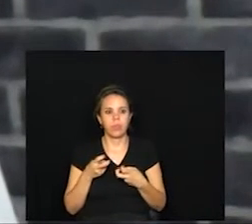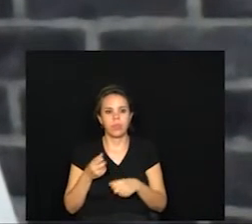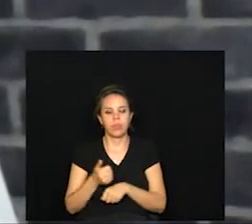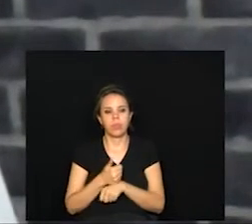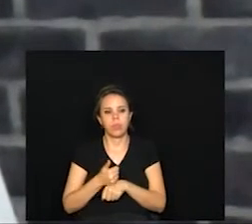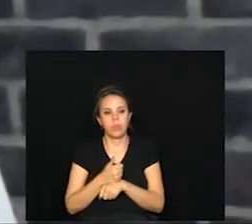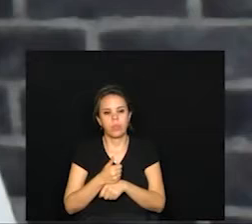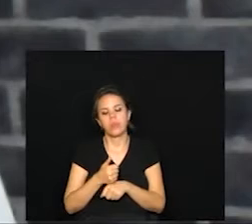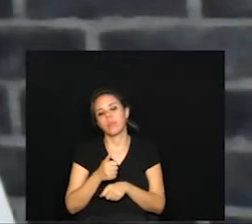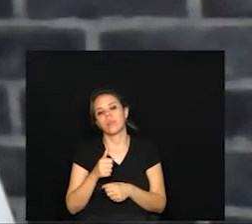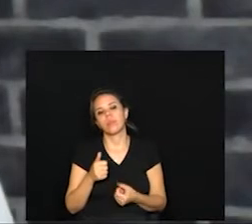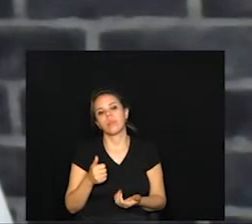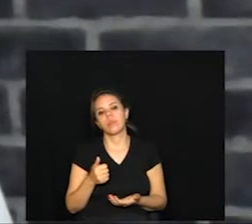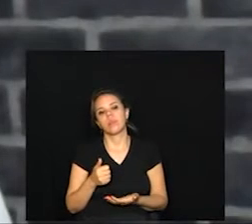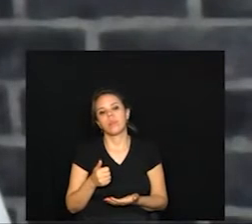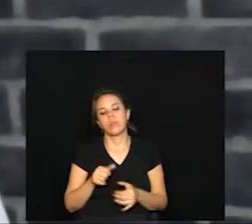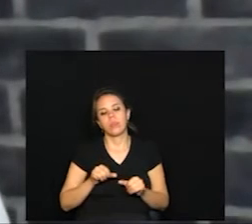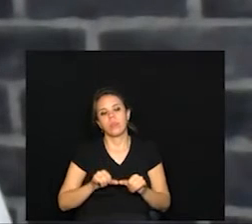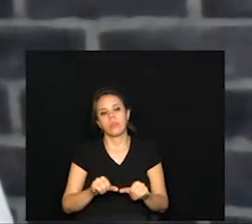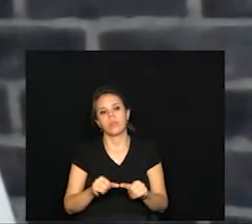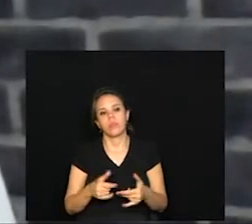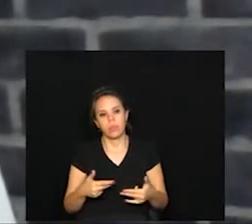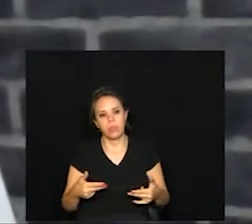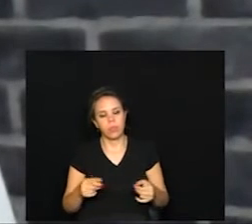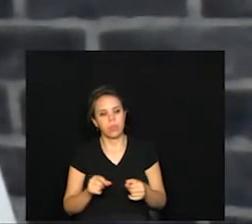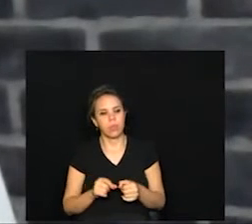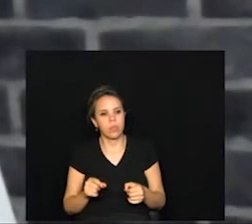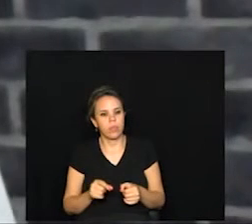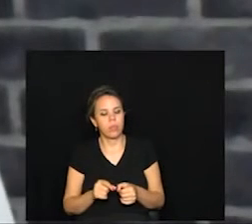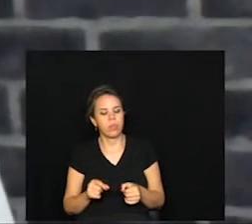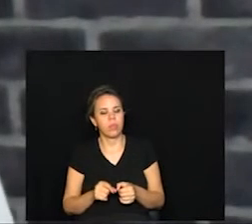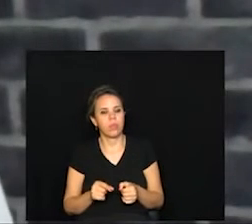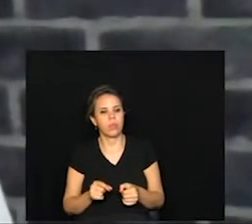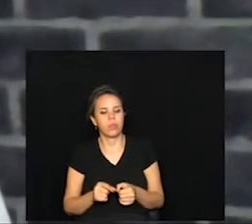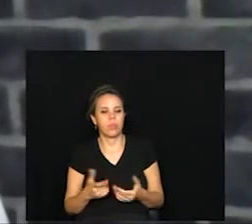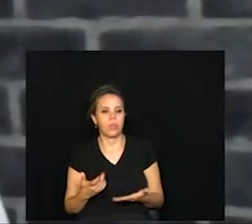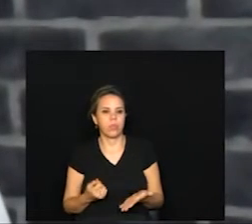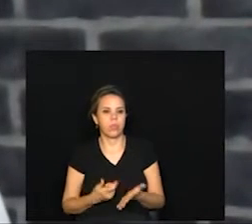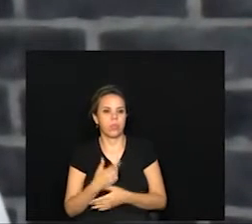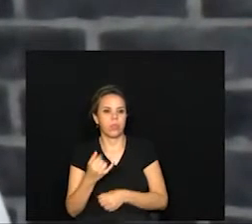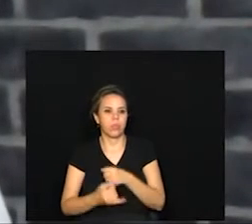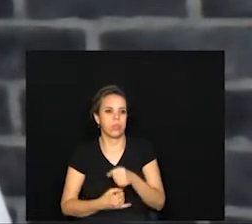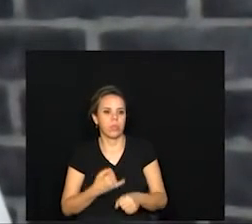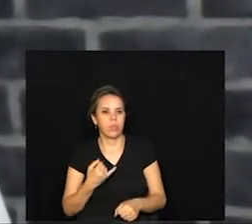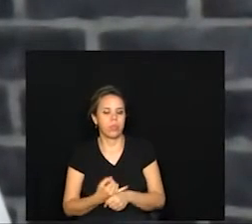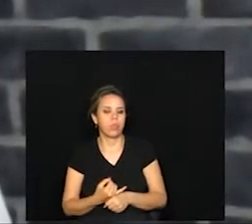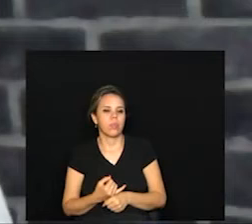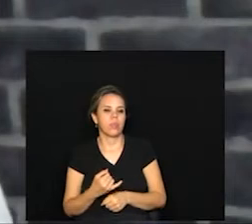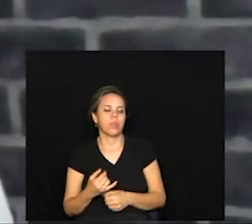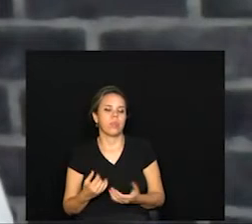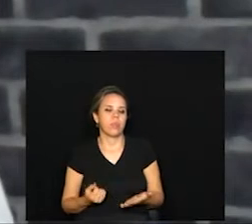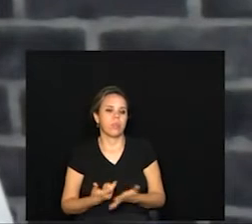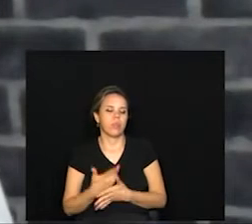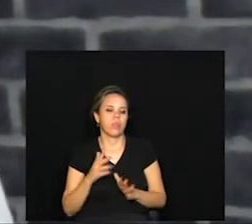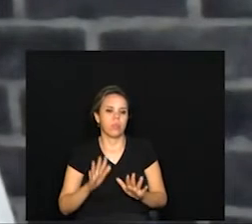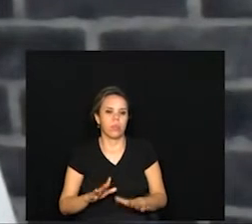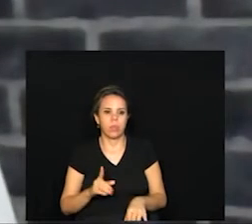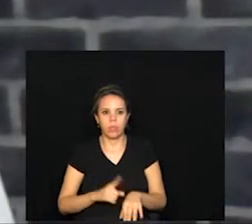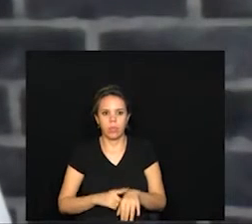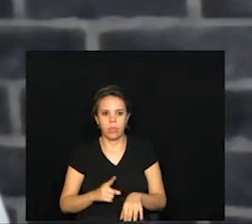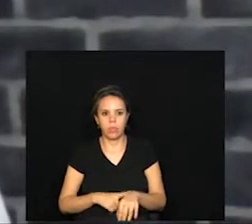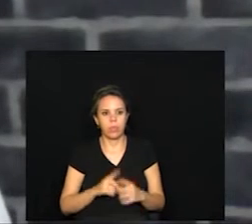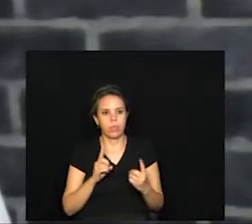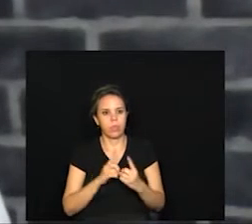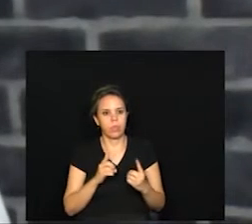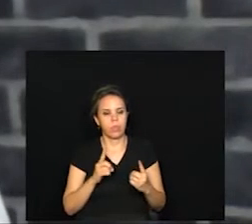farmácias, supermercados, que aderiram ao sistema da compra virtual, da compra online. Porém, na hora de